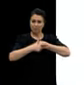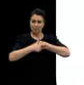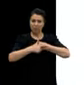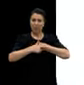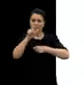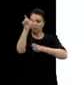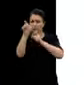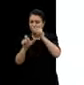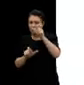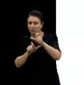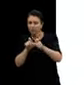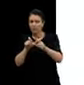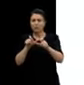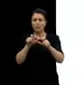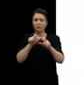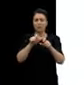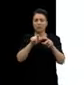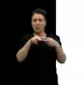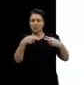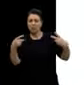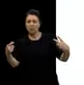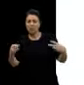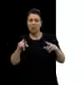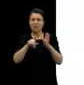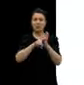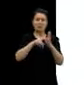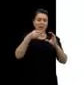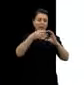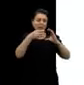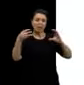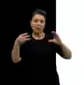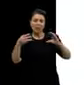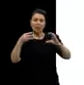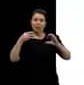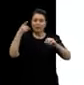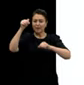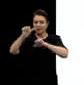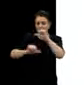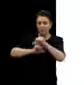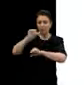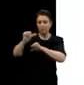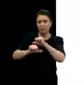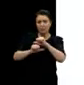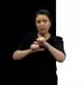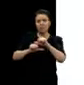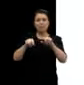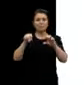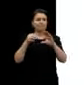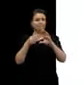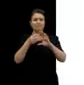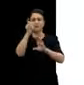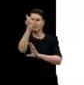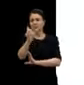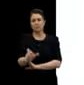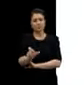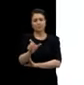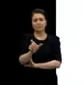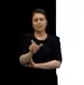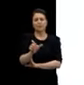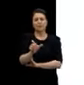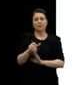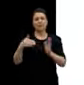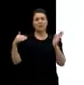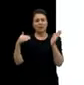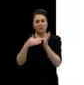também renovar células mortas. Desde lá da fecundação, né, originar um indivíduo, um ser vivo, até